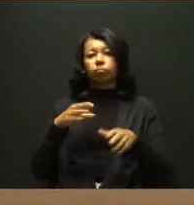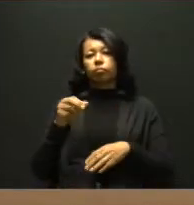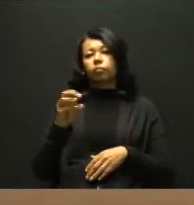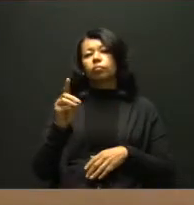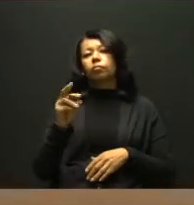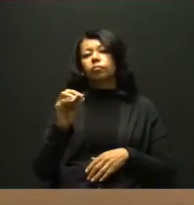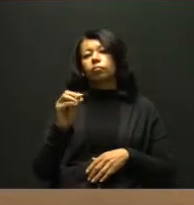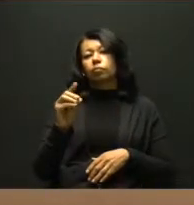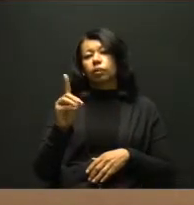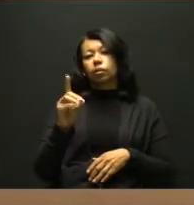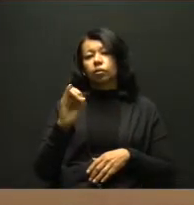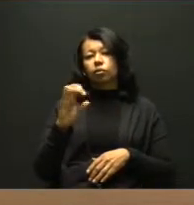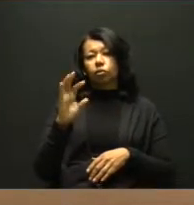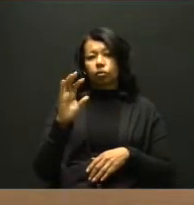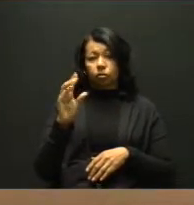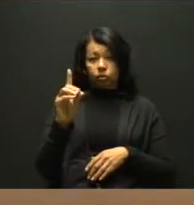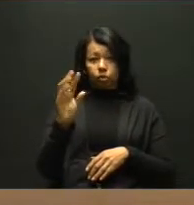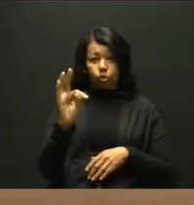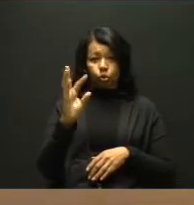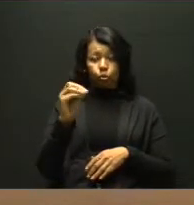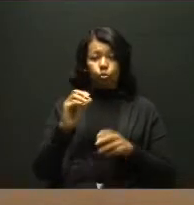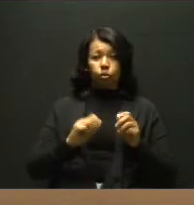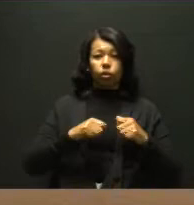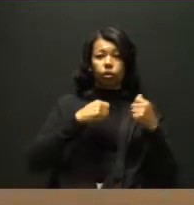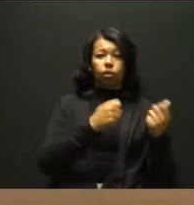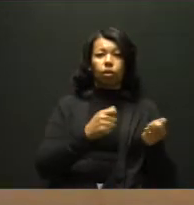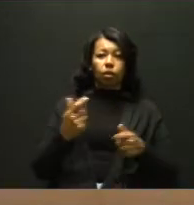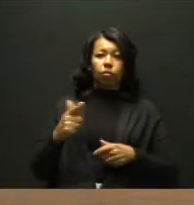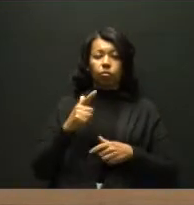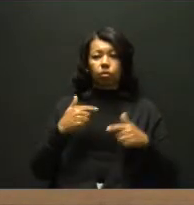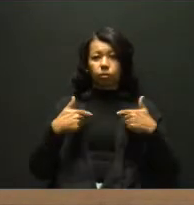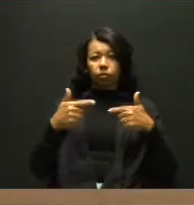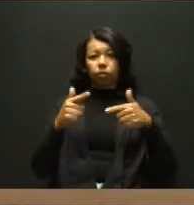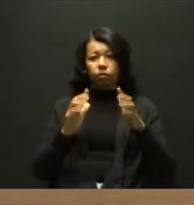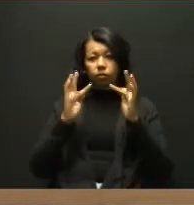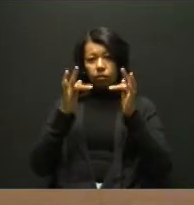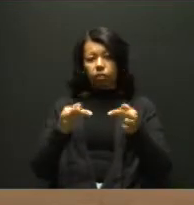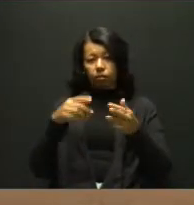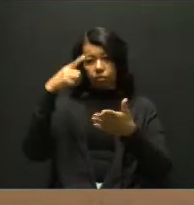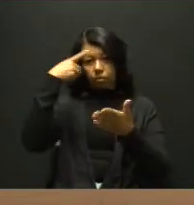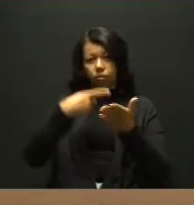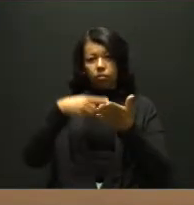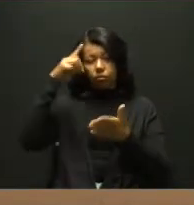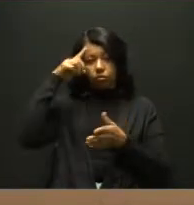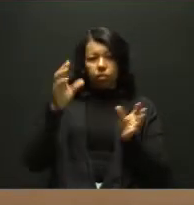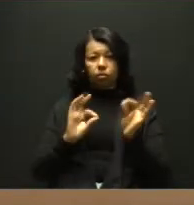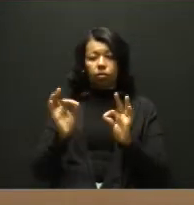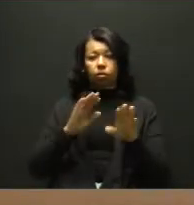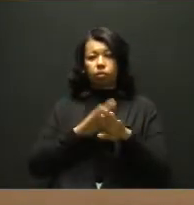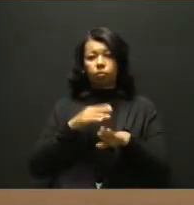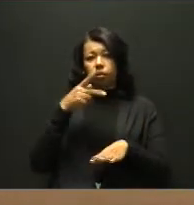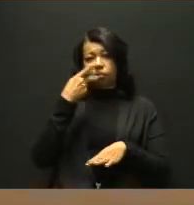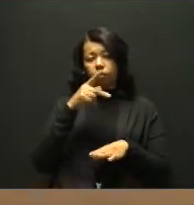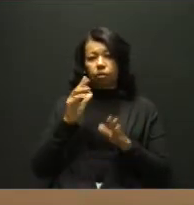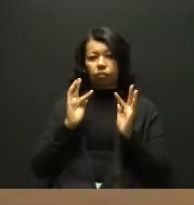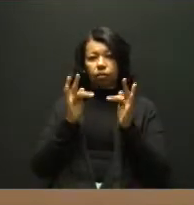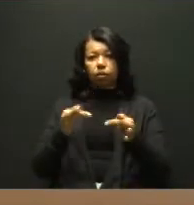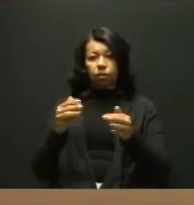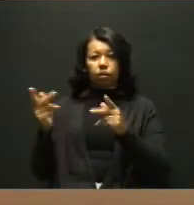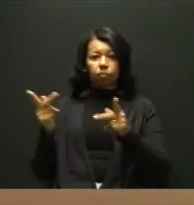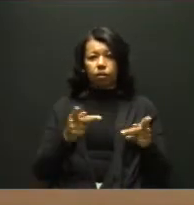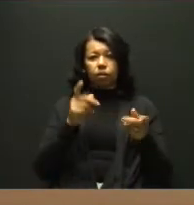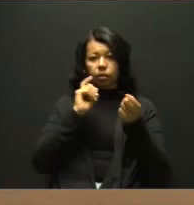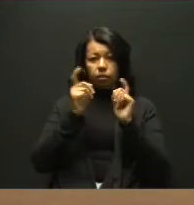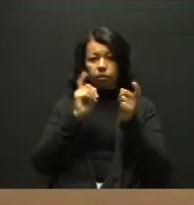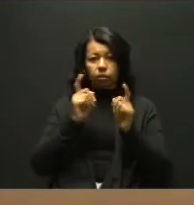de 48 mil reais e dá outras providências esgotada a pauta da ordem do dia e nada mais havendo a tratar declarou encerrada